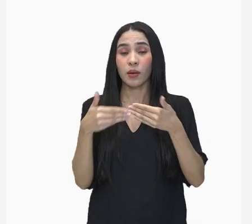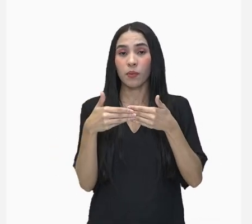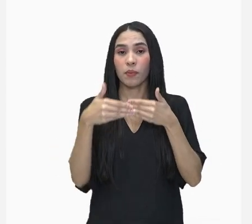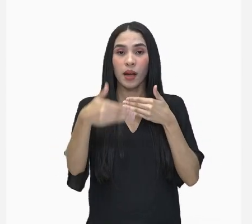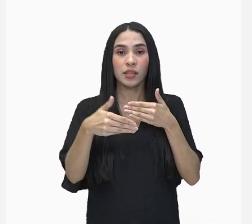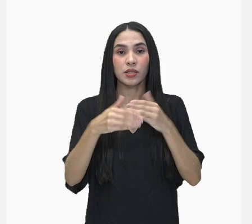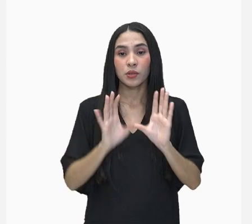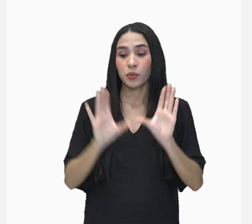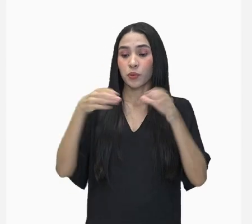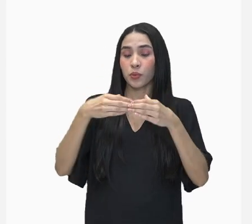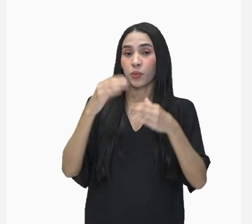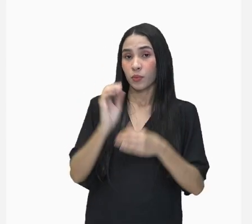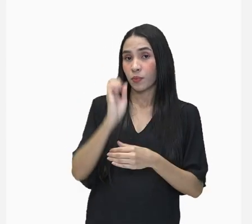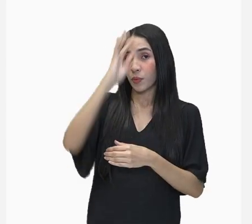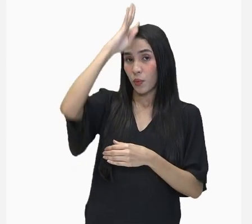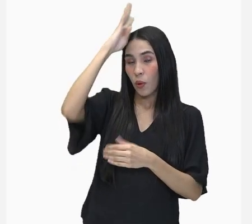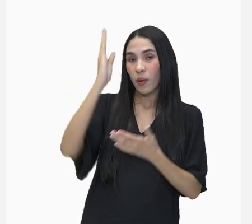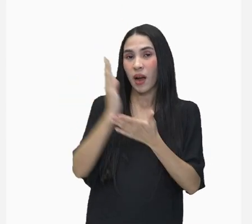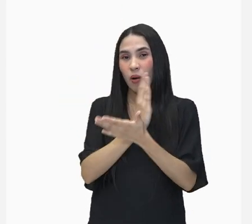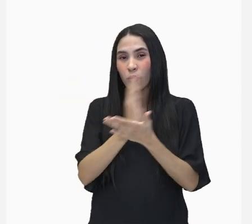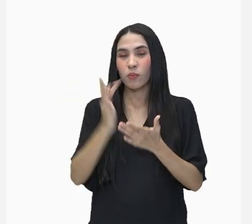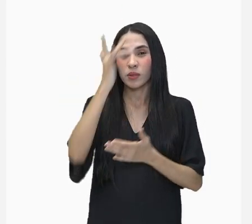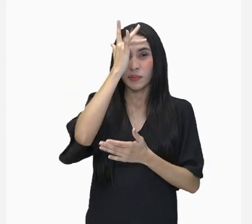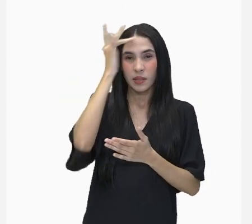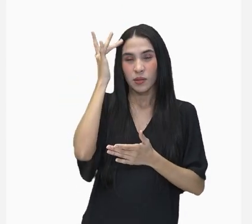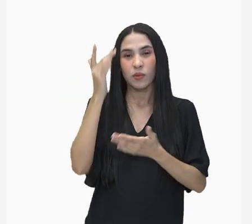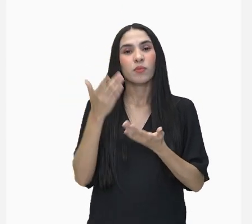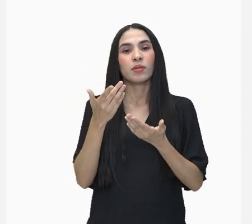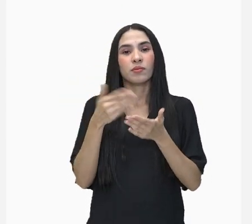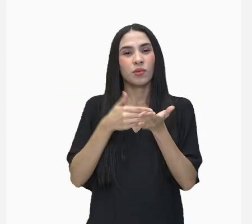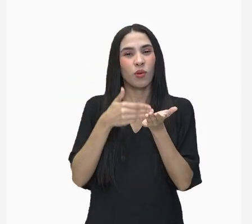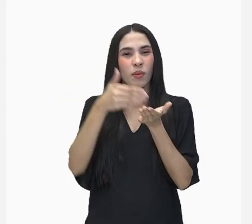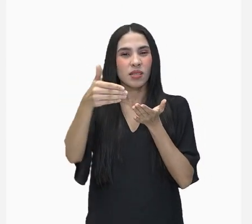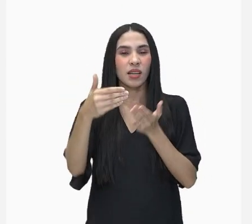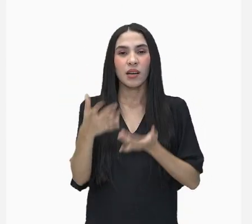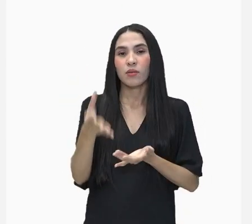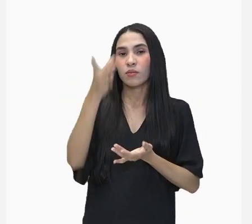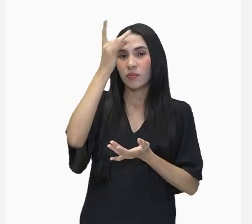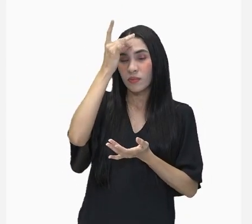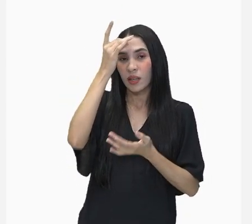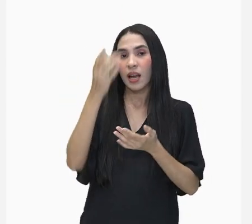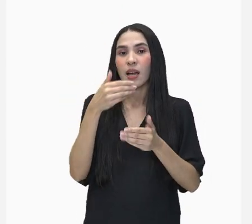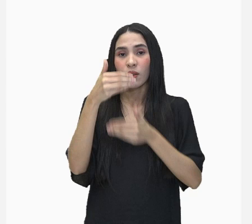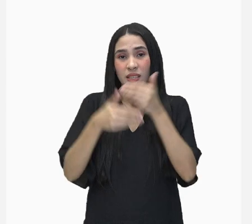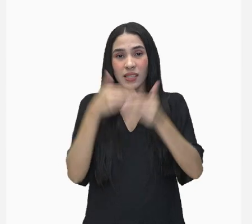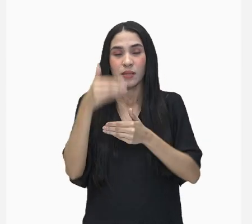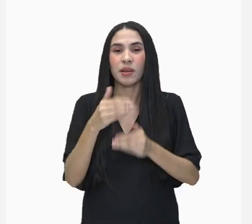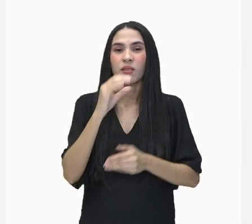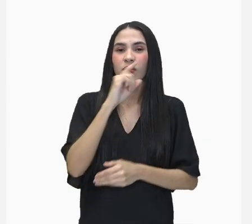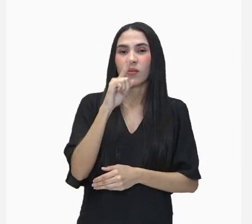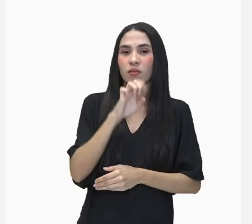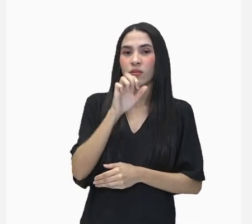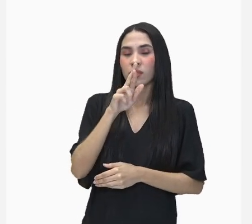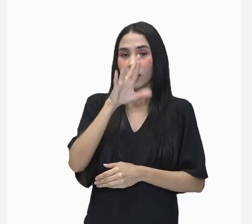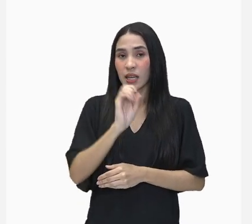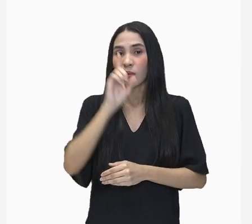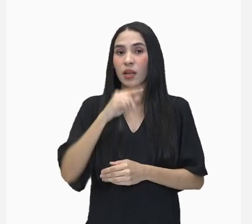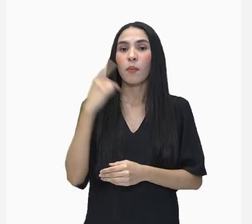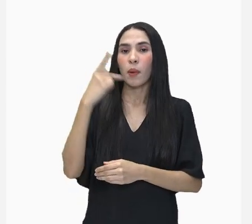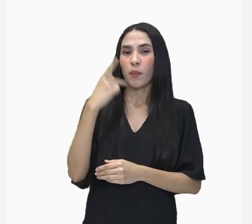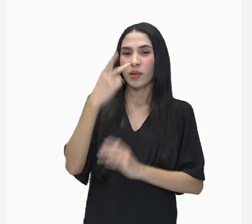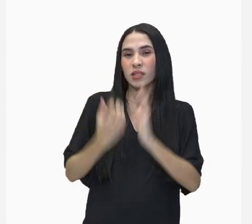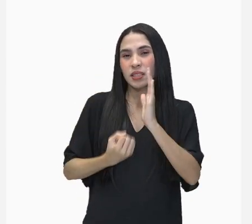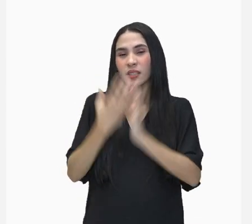Clube de Roma, algumas pessoas começaram a idealizar o crescimento zero, né, que é uma política de redução tanto